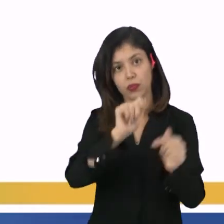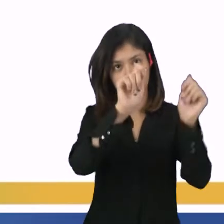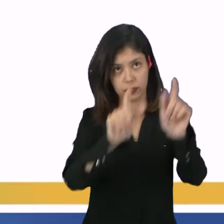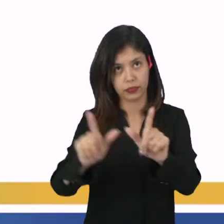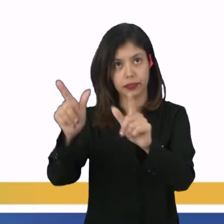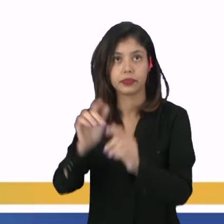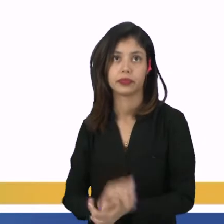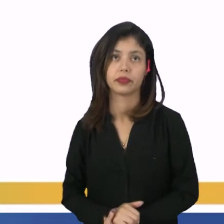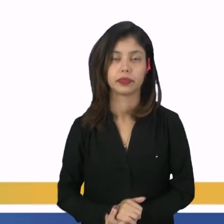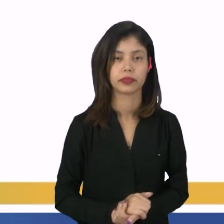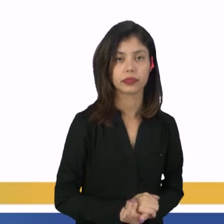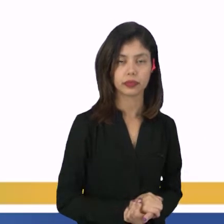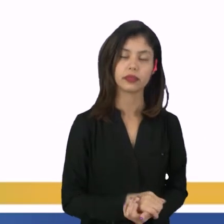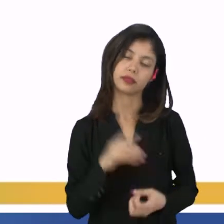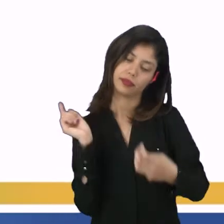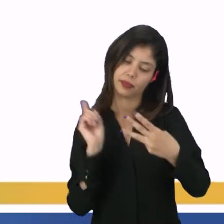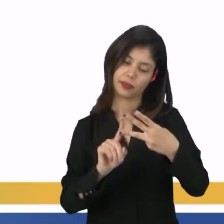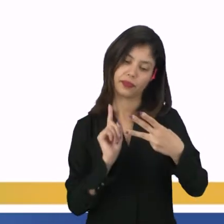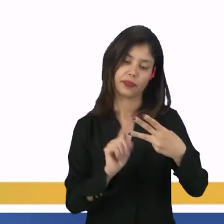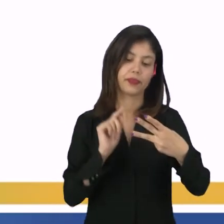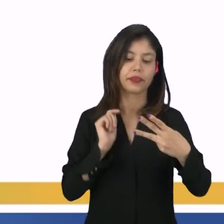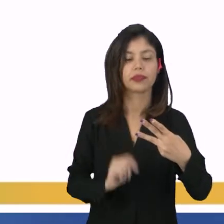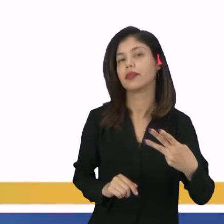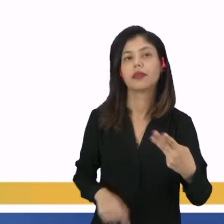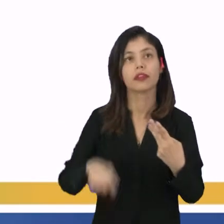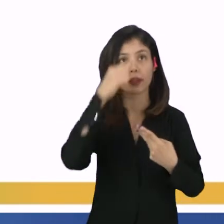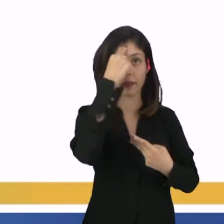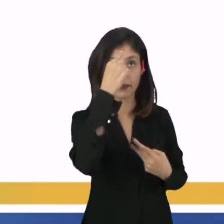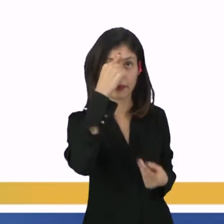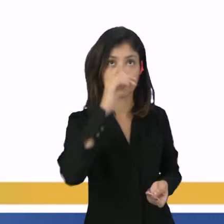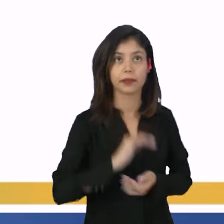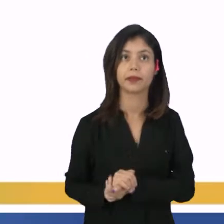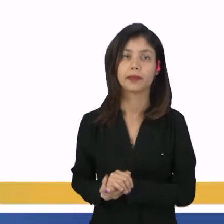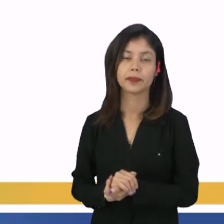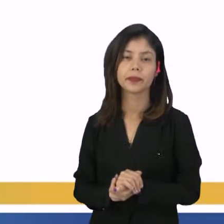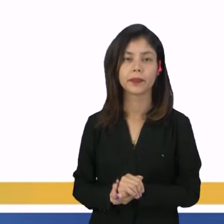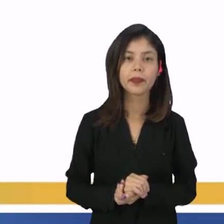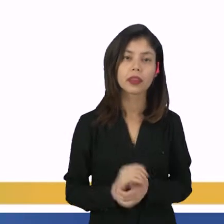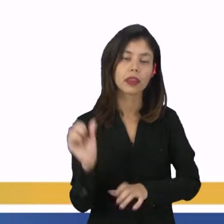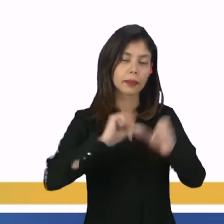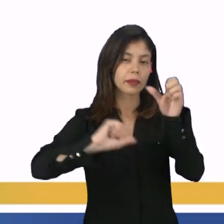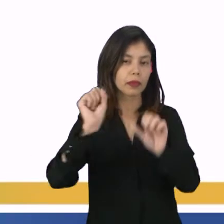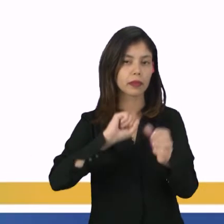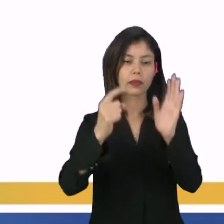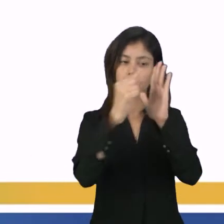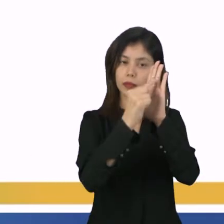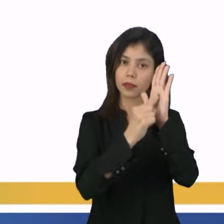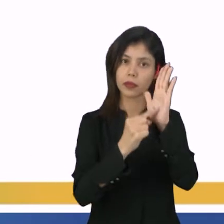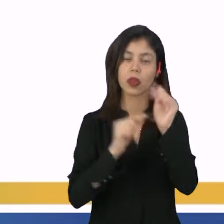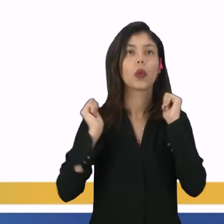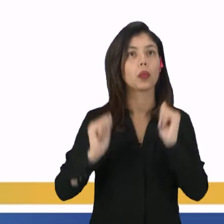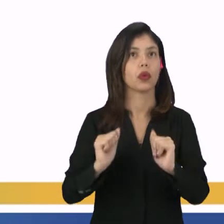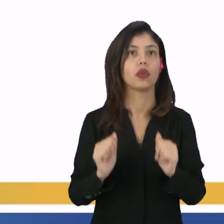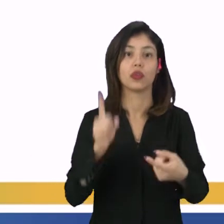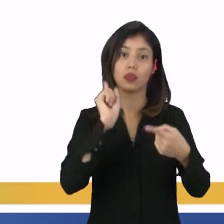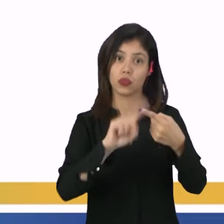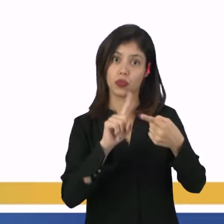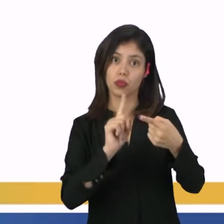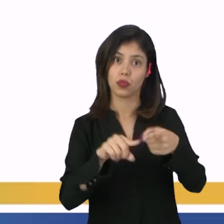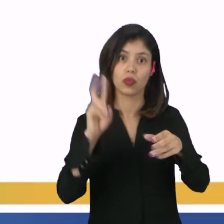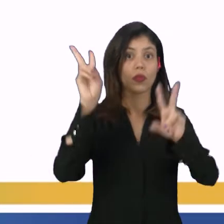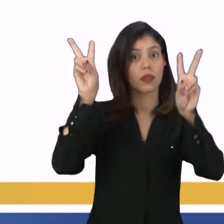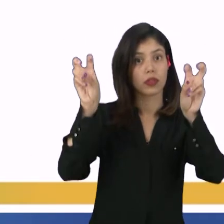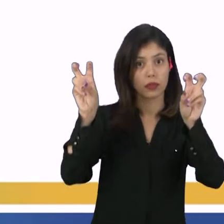slides. Terceira dica: pense nas mudanças de tópico. Você pode adotar um estilo para os slides do